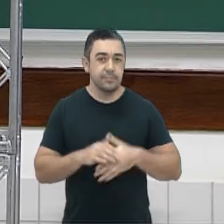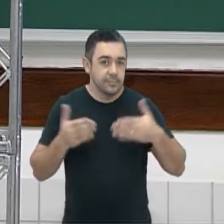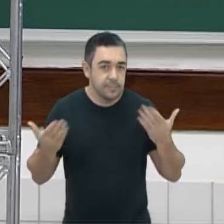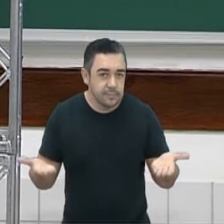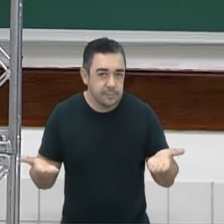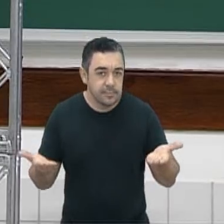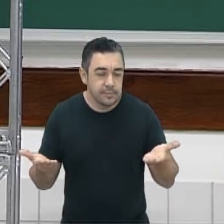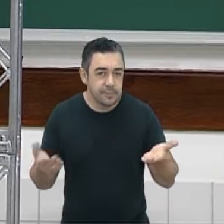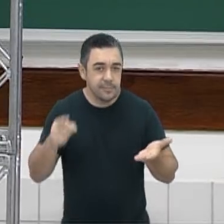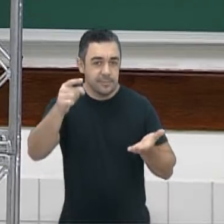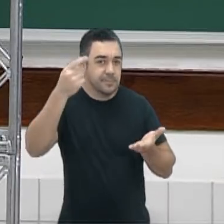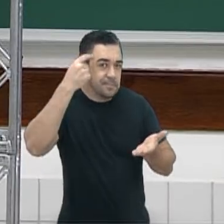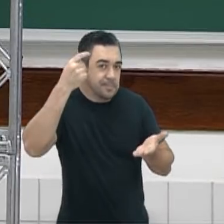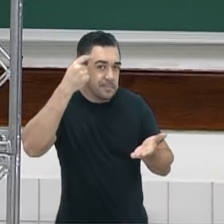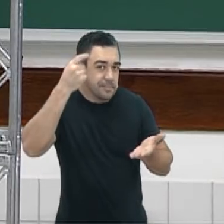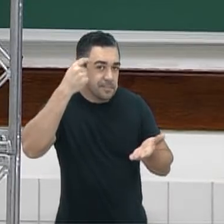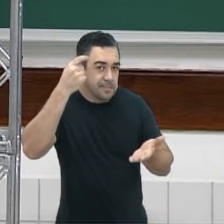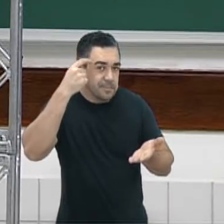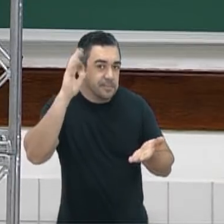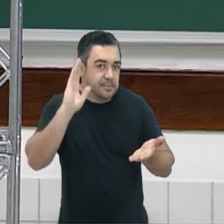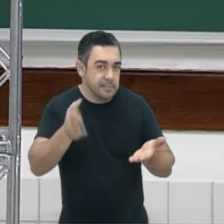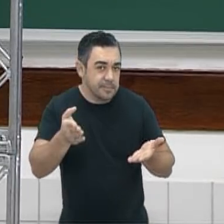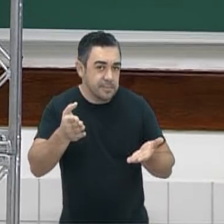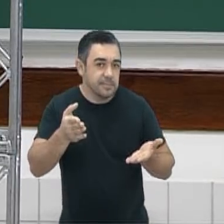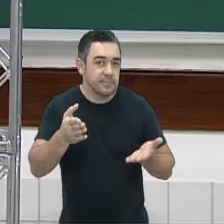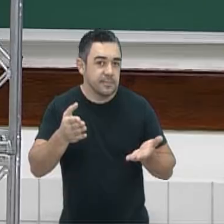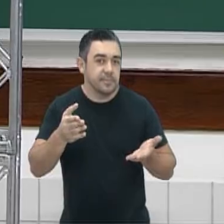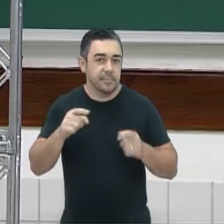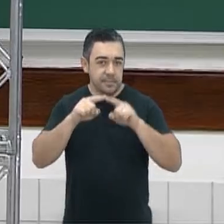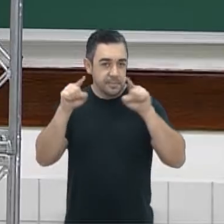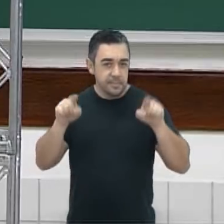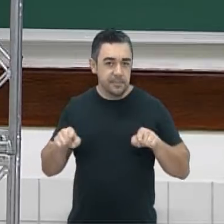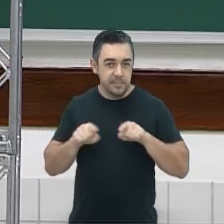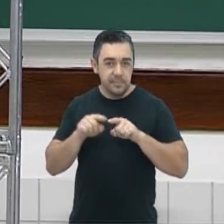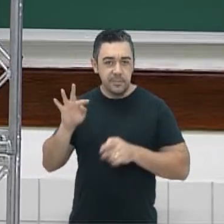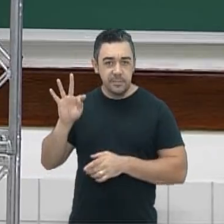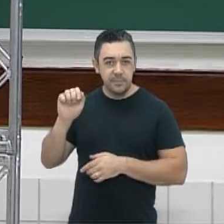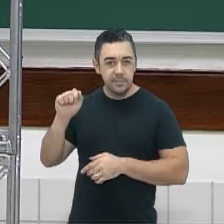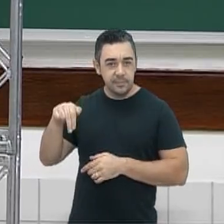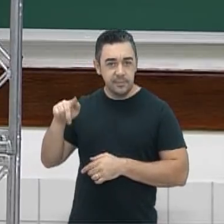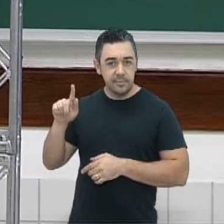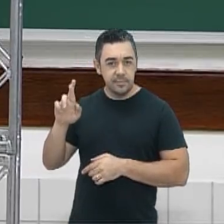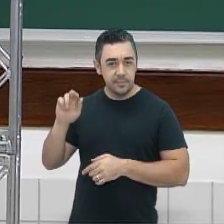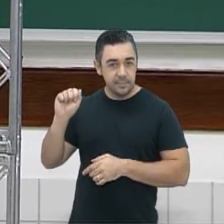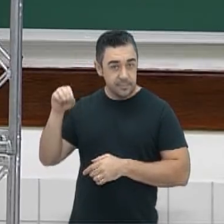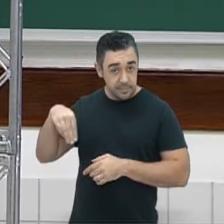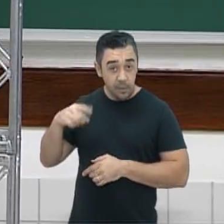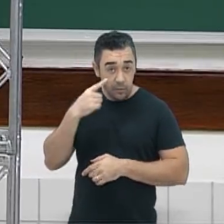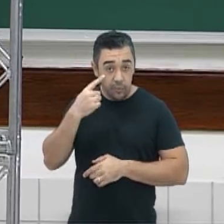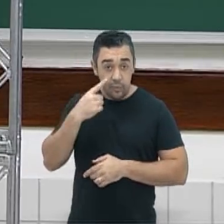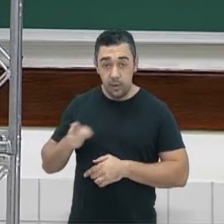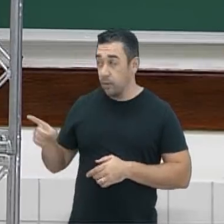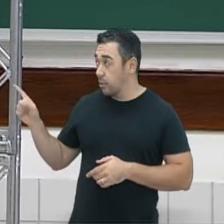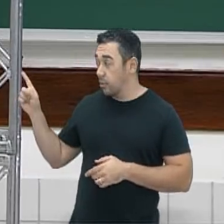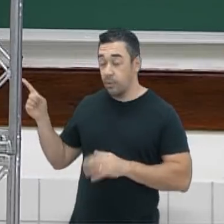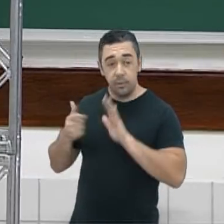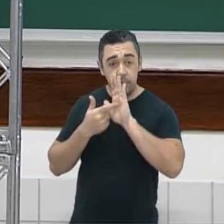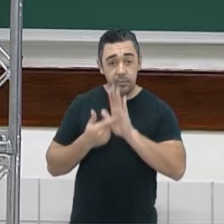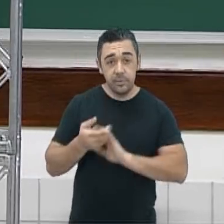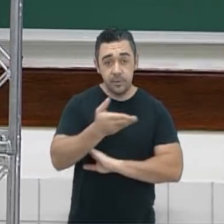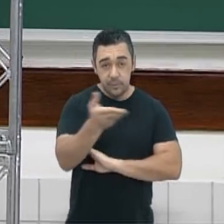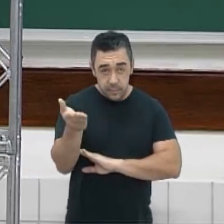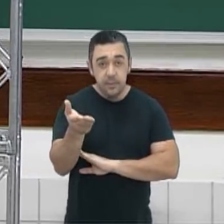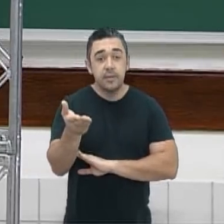aí? Pensaram no tangram? Olha o que a prof trouxe. Trouxe um tangram para vocês. Aqui a gente